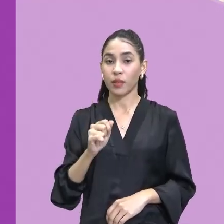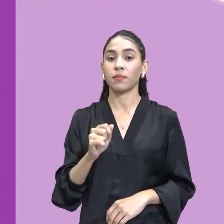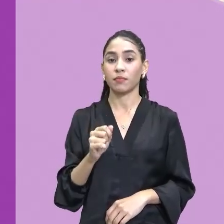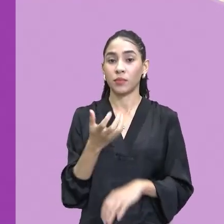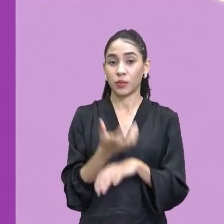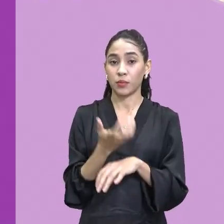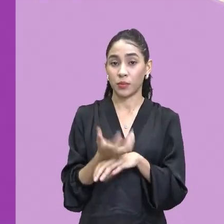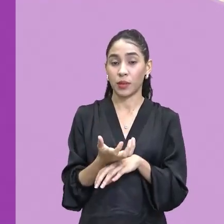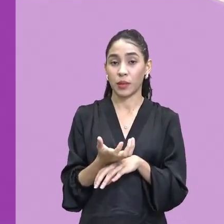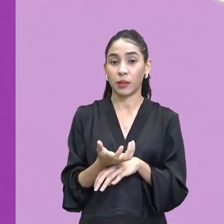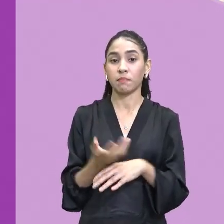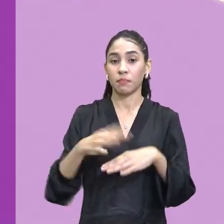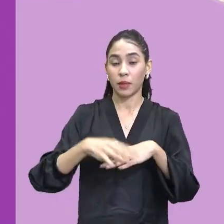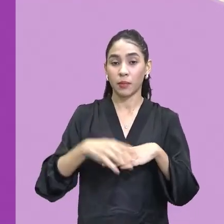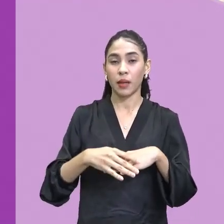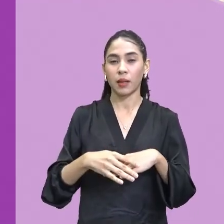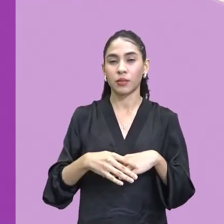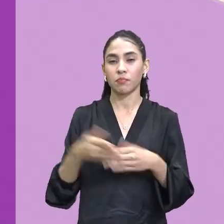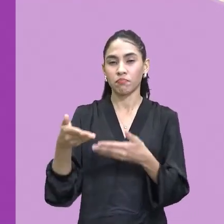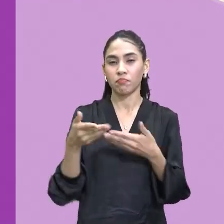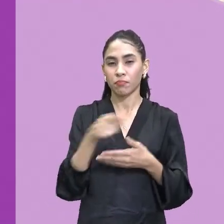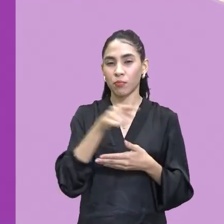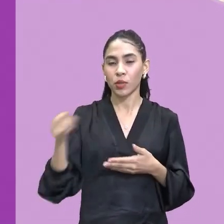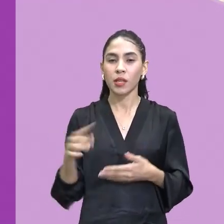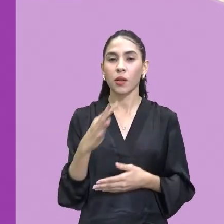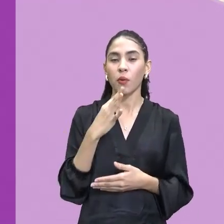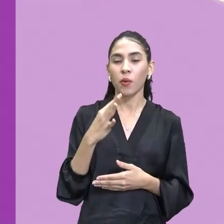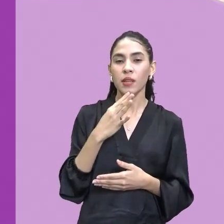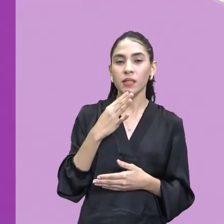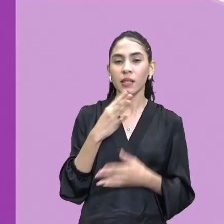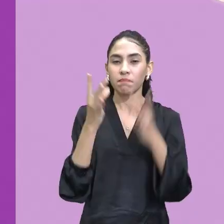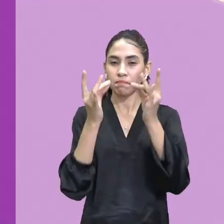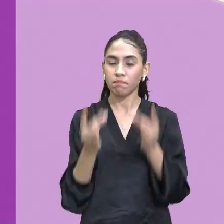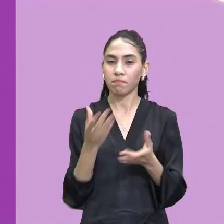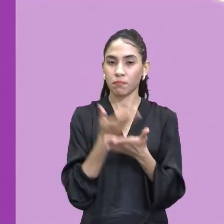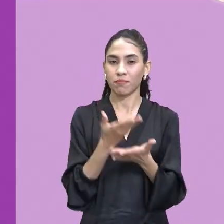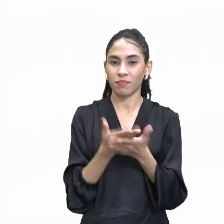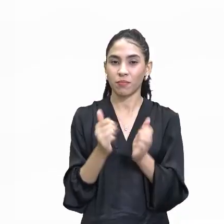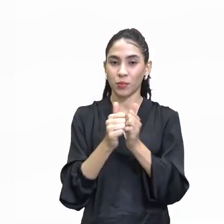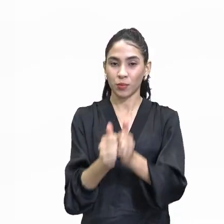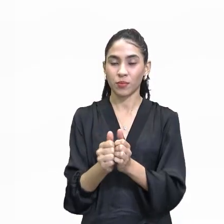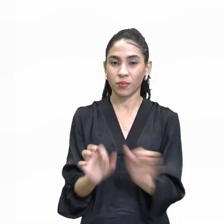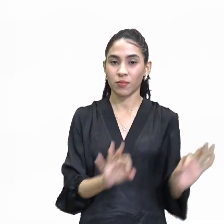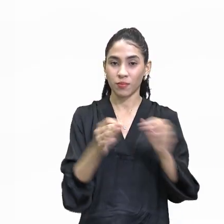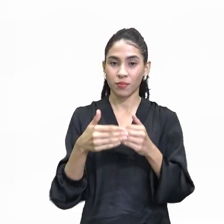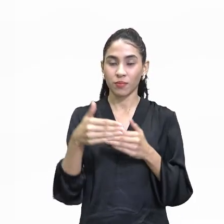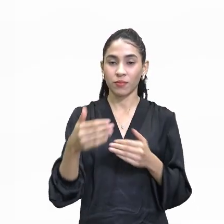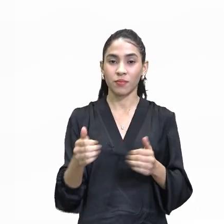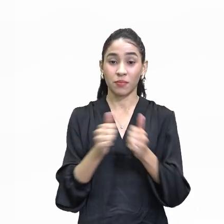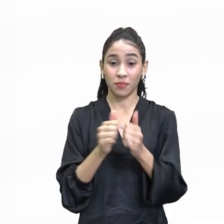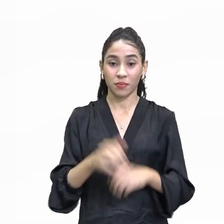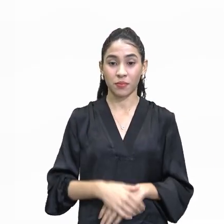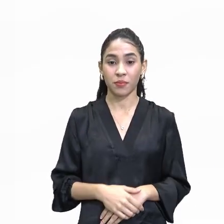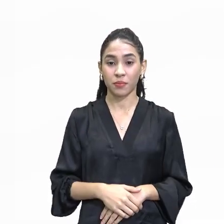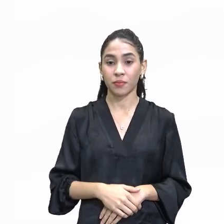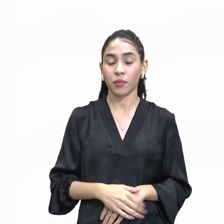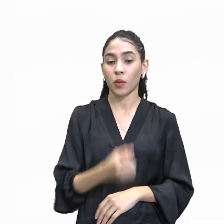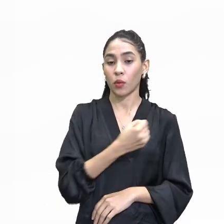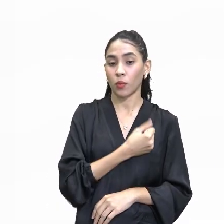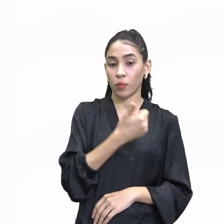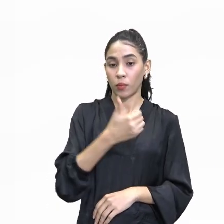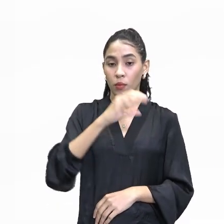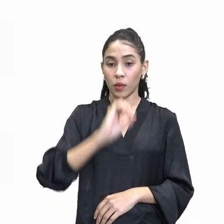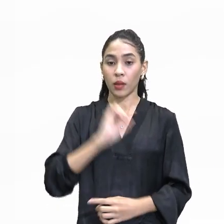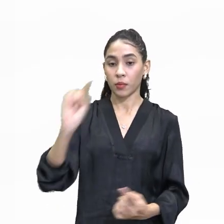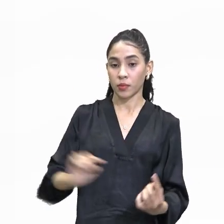você, nesse momento, a conhecer tudo que tem planejado para juntos estudarmos. Vem comigo, então. A nossa aula de número